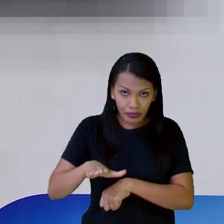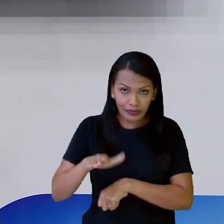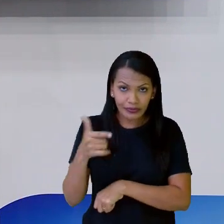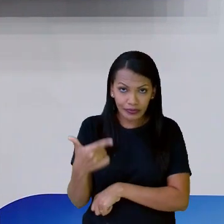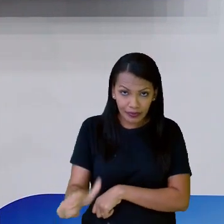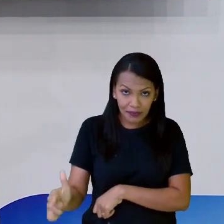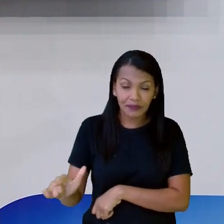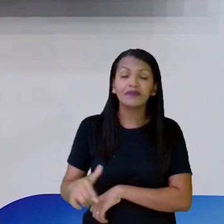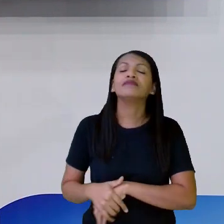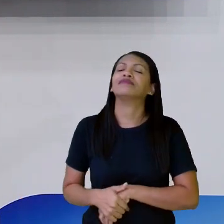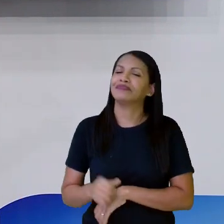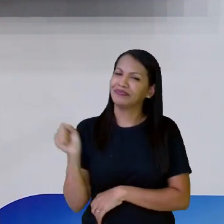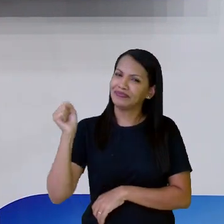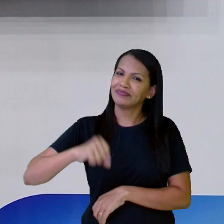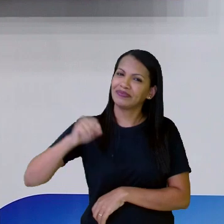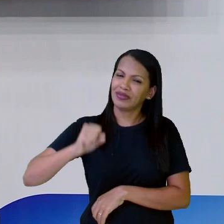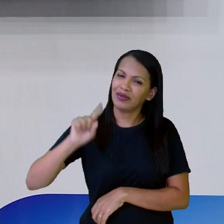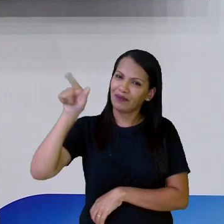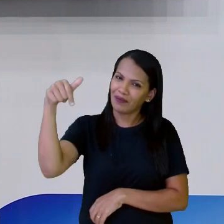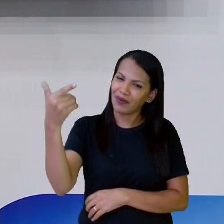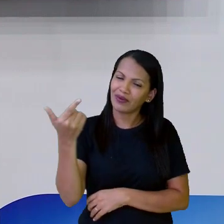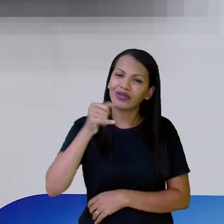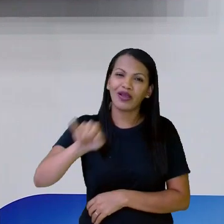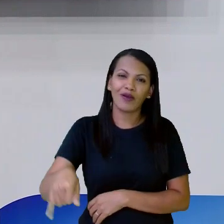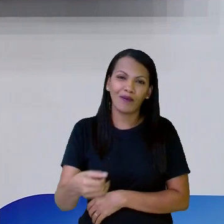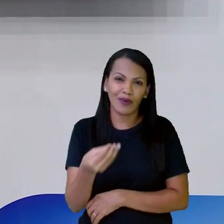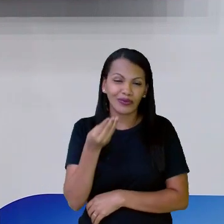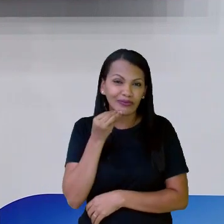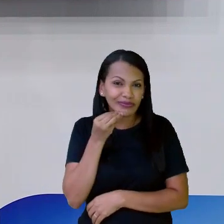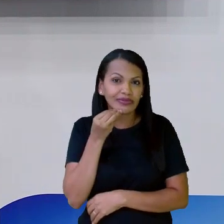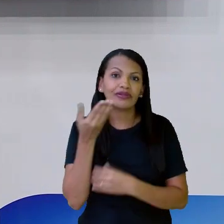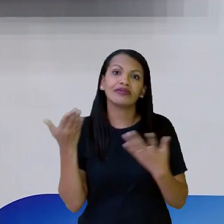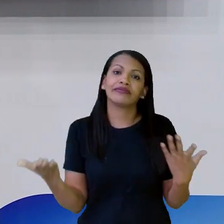Vai ter mais, só que numa próxima oportunidade.